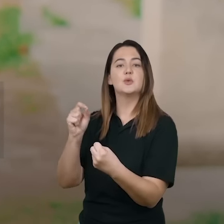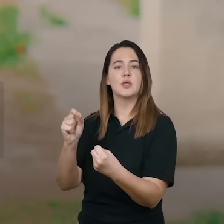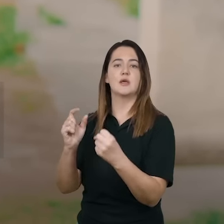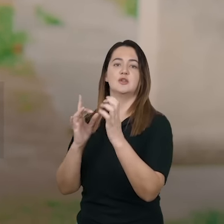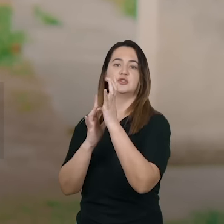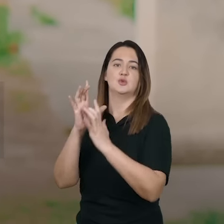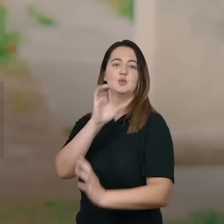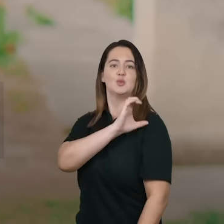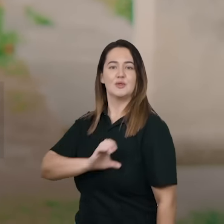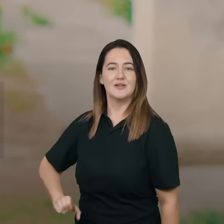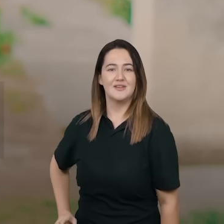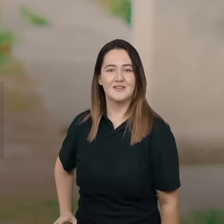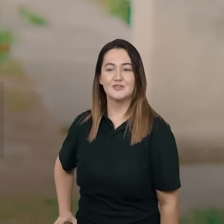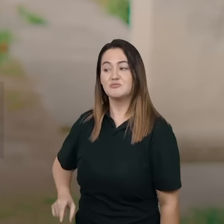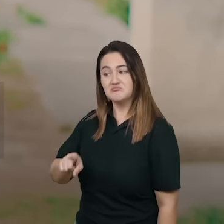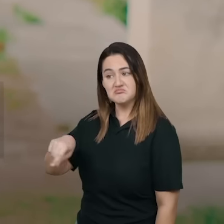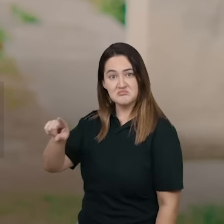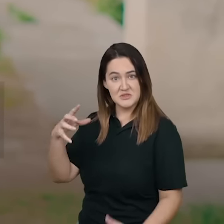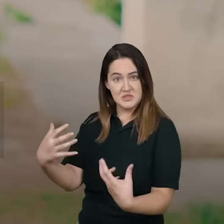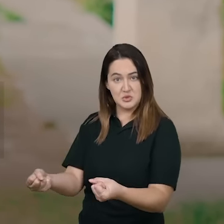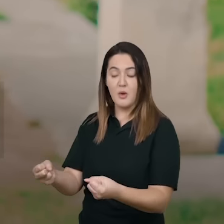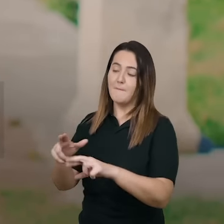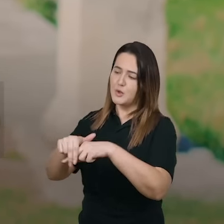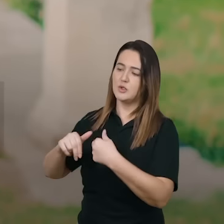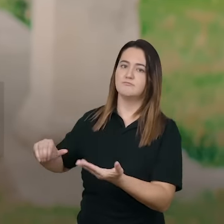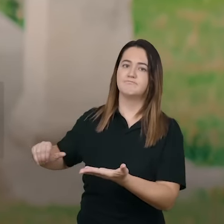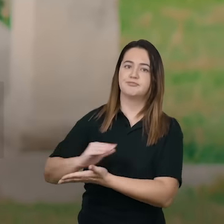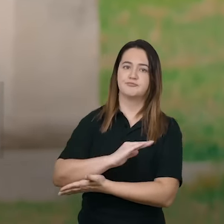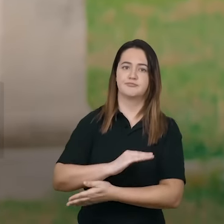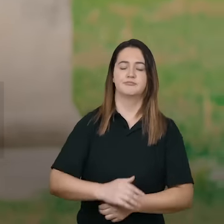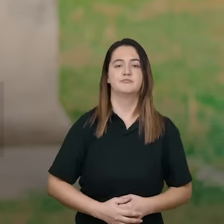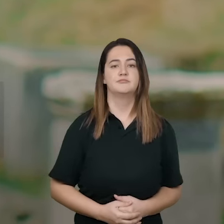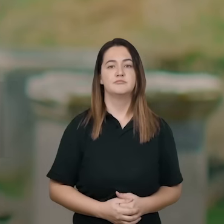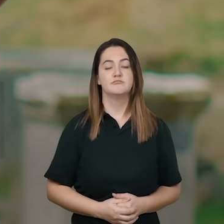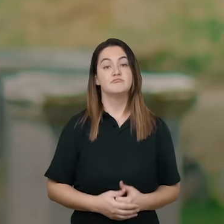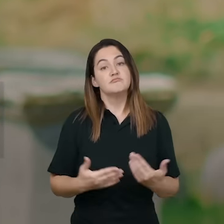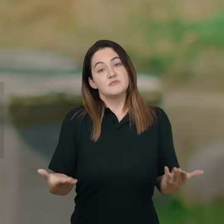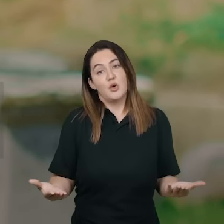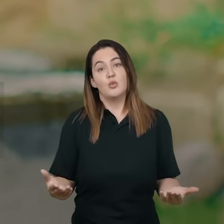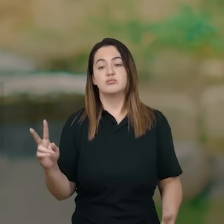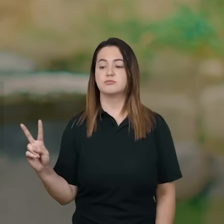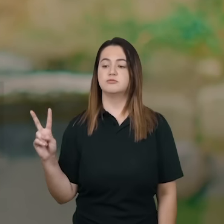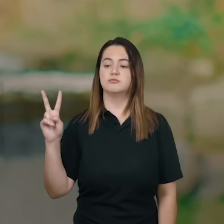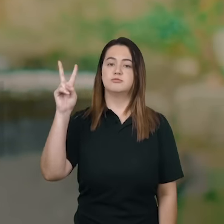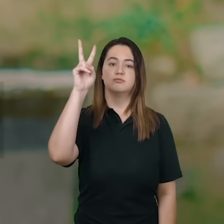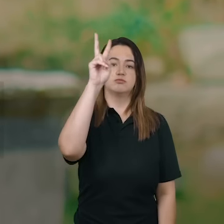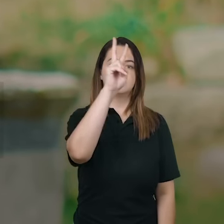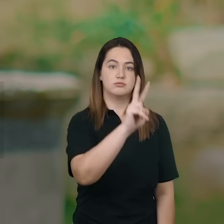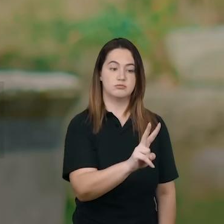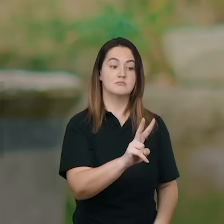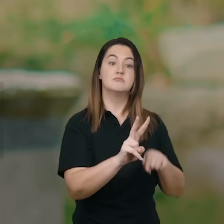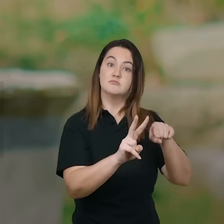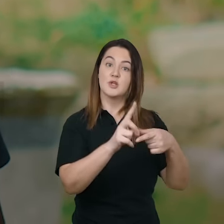a Cristo como sendo Jesus de Nazaré, o Messias. Então eles já teriam vindo de